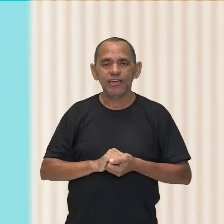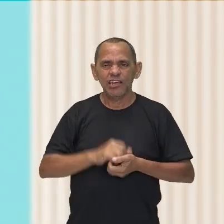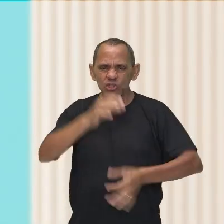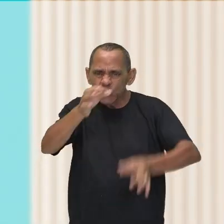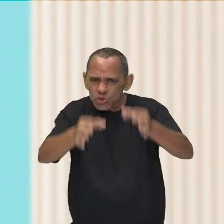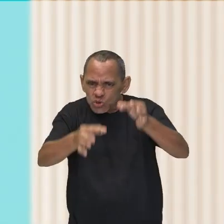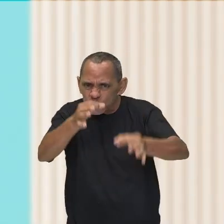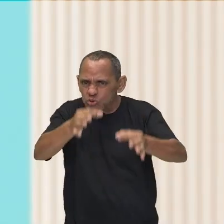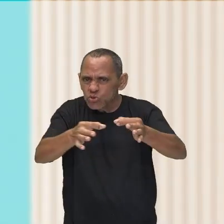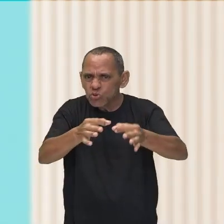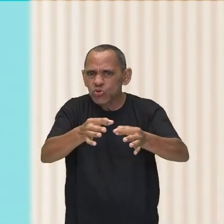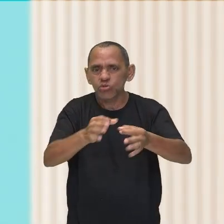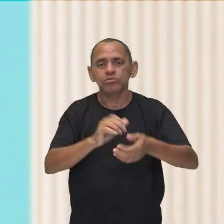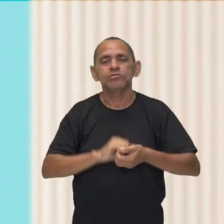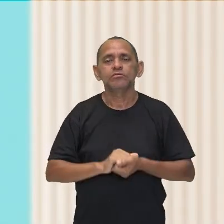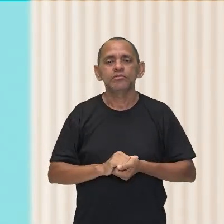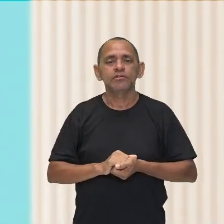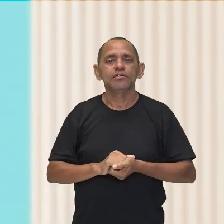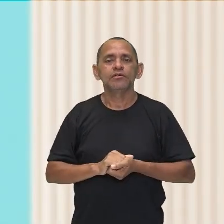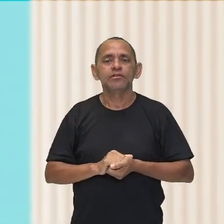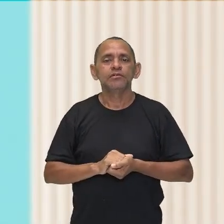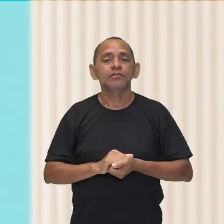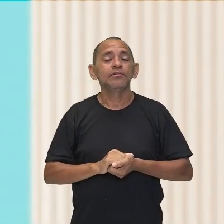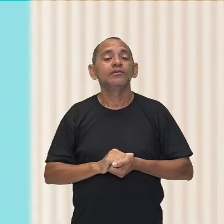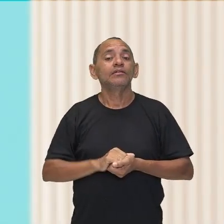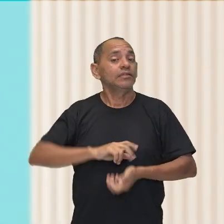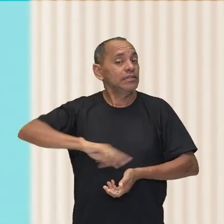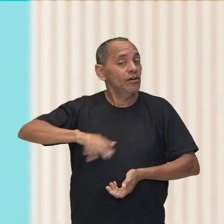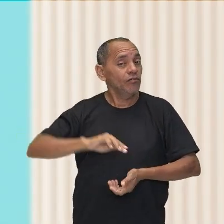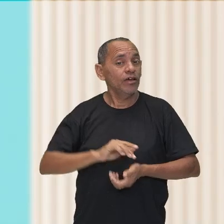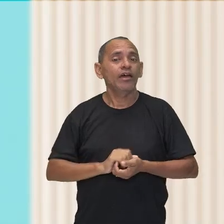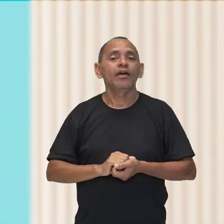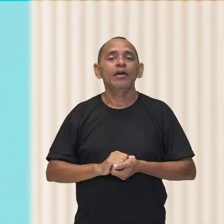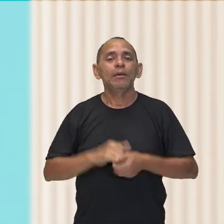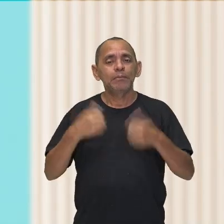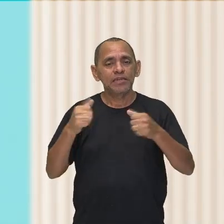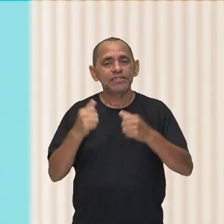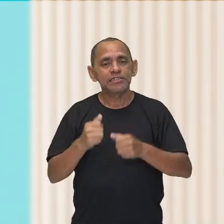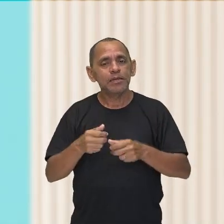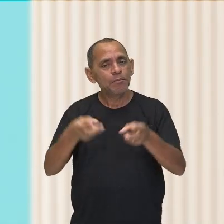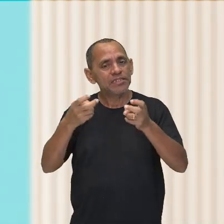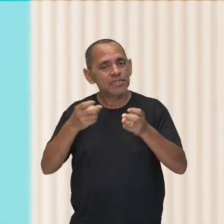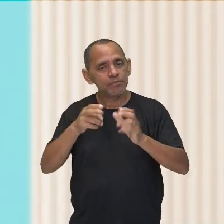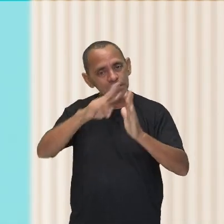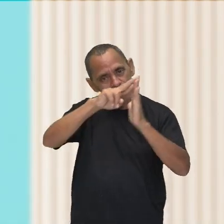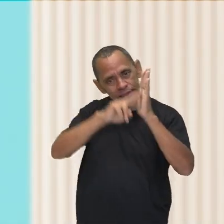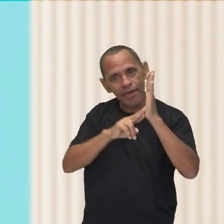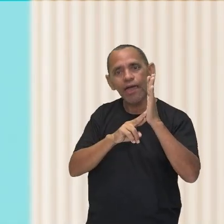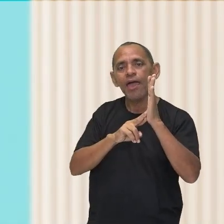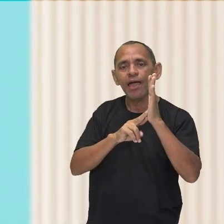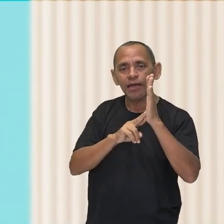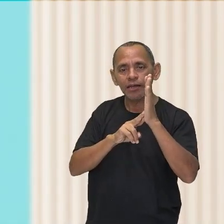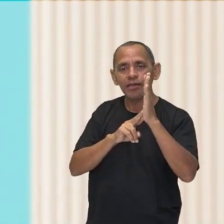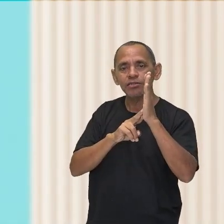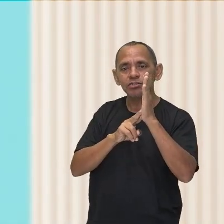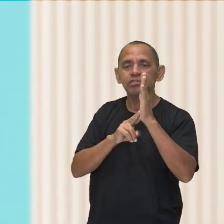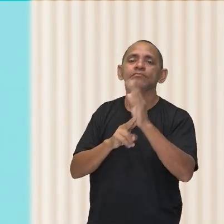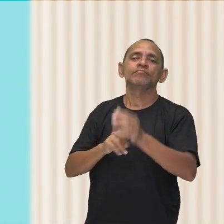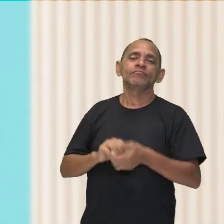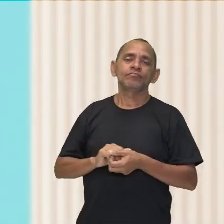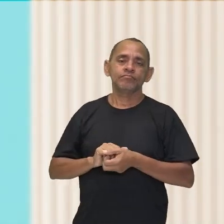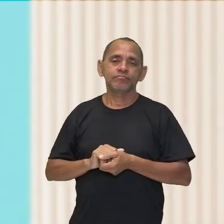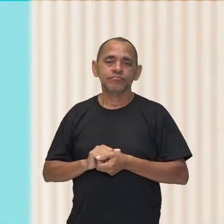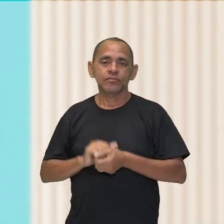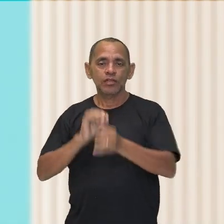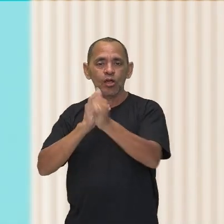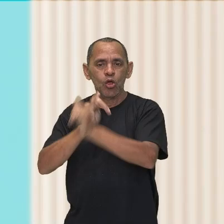enxerga e os jogadores que não enxergam? Mas eles conseguem, pessoal. Vocês precisam assistir. Entrem aí na internet, vasculhem